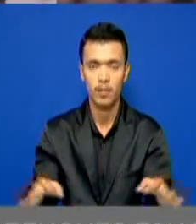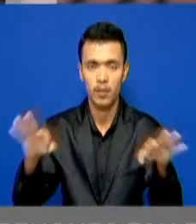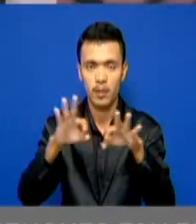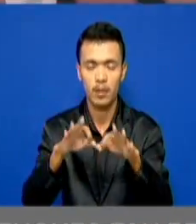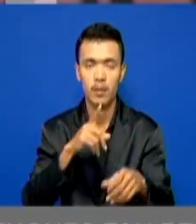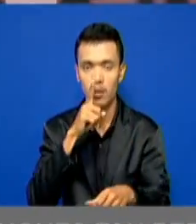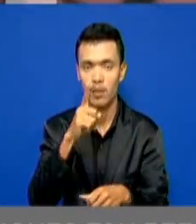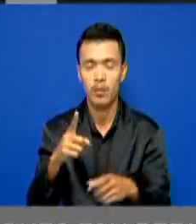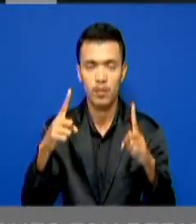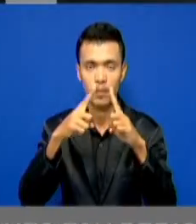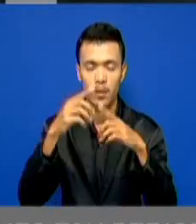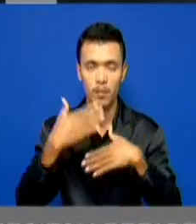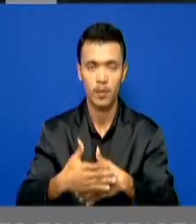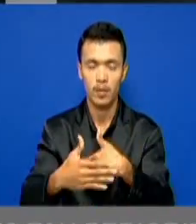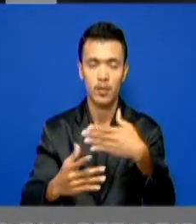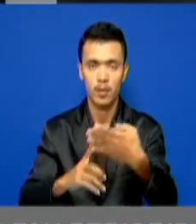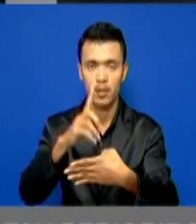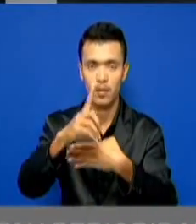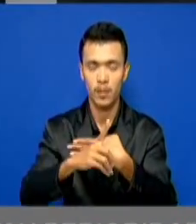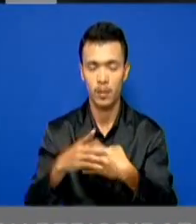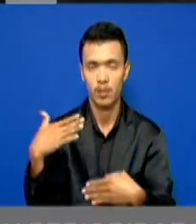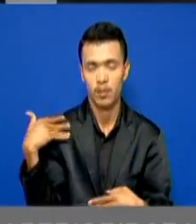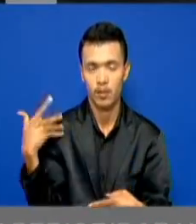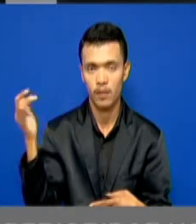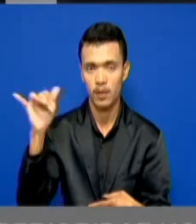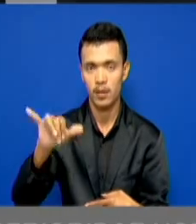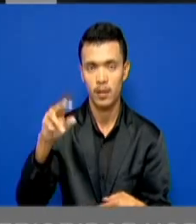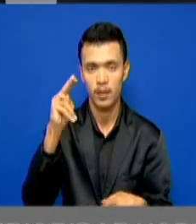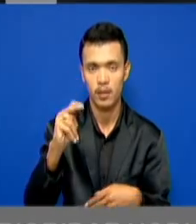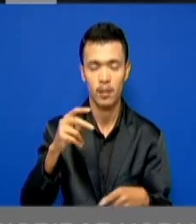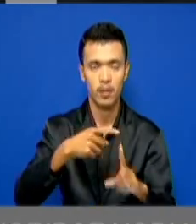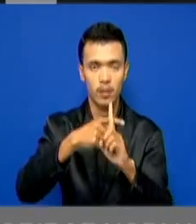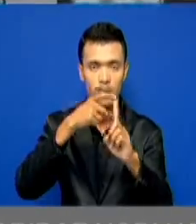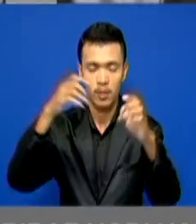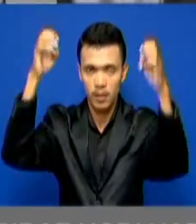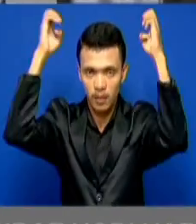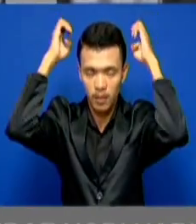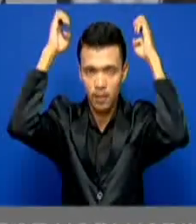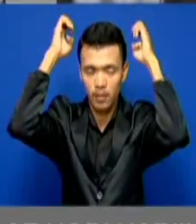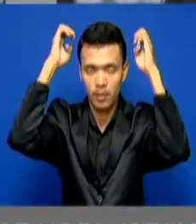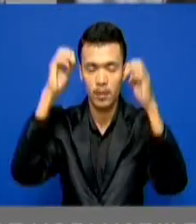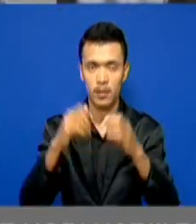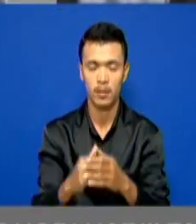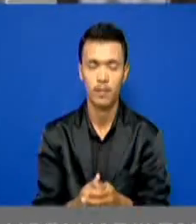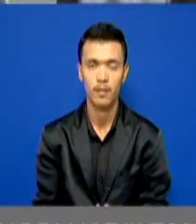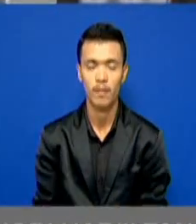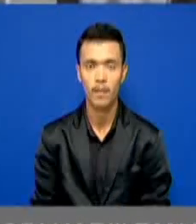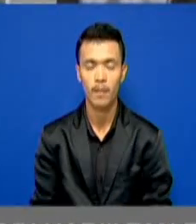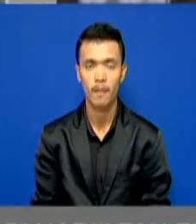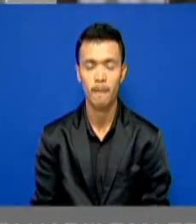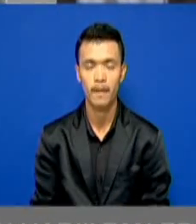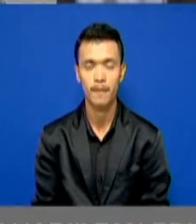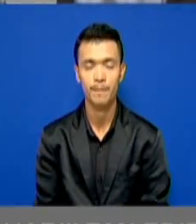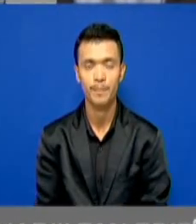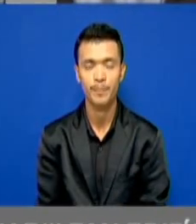Tebes, para progresso e desenvolvimento foi insesto Nian, Liuhusi Educação. O papel que a Igreja Católica